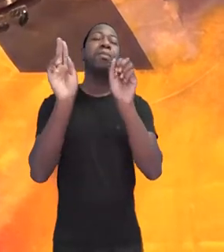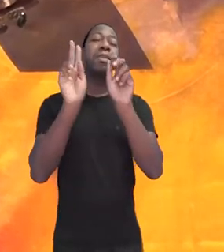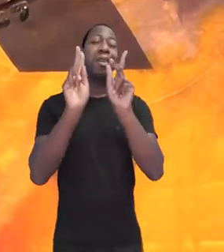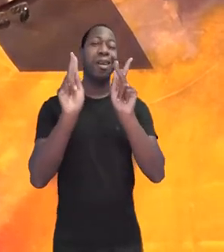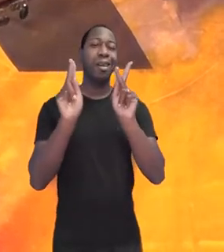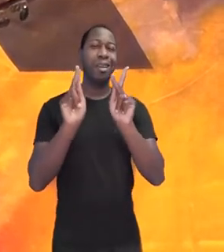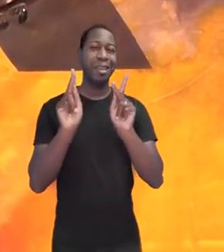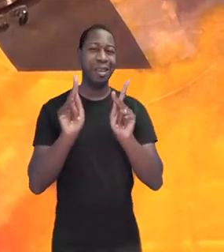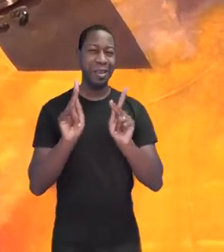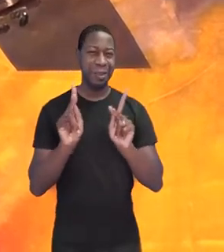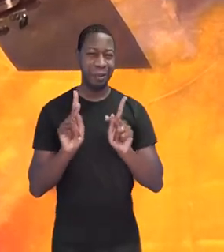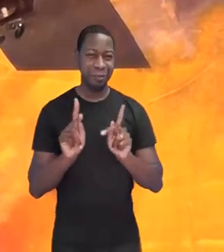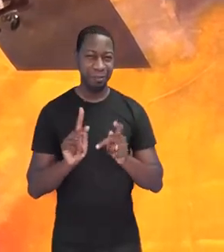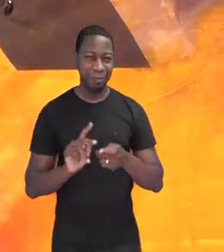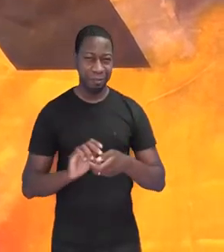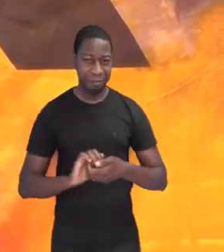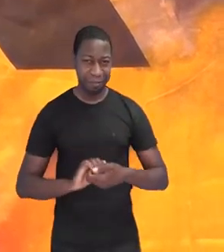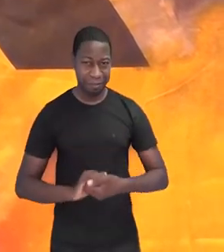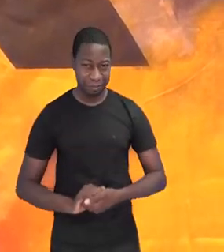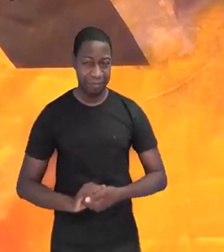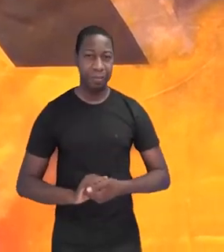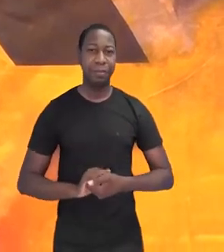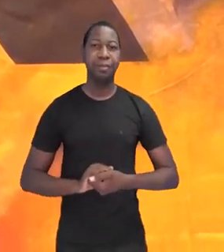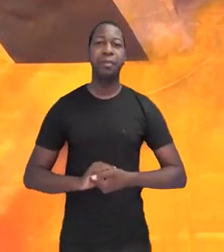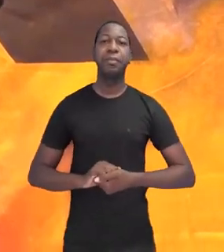Minha alma servirá.